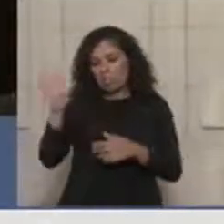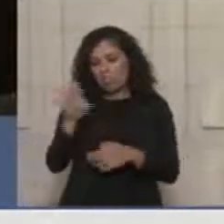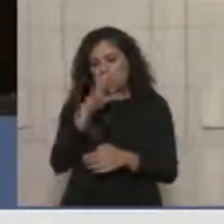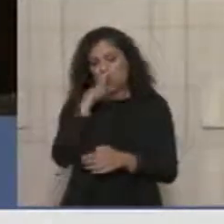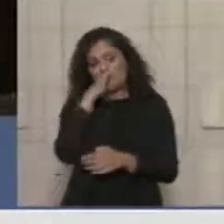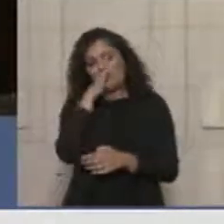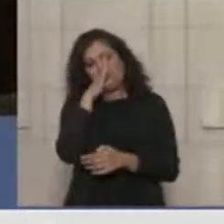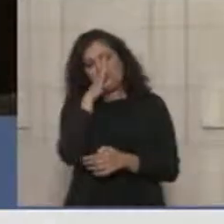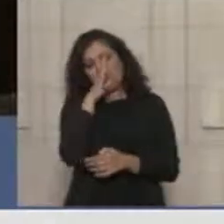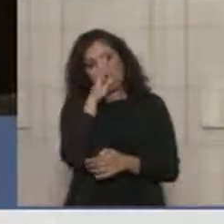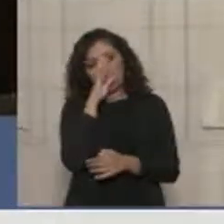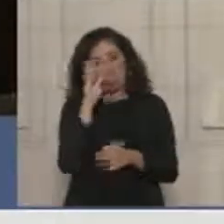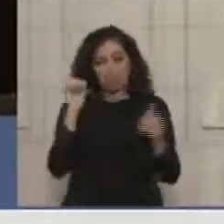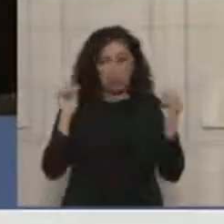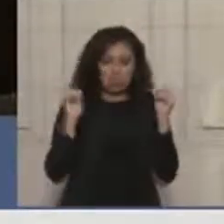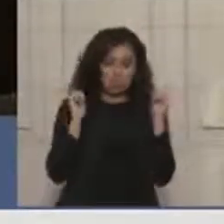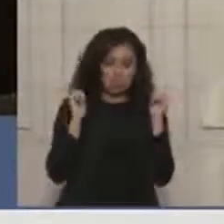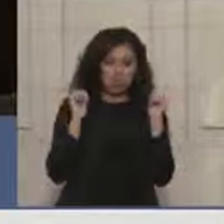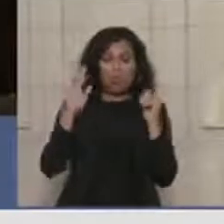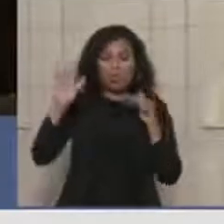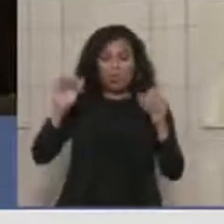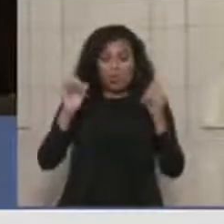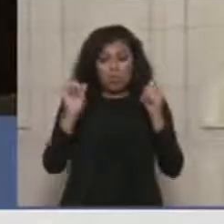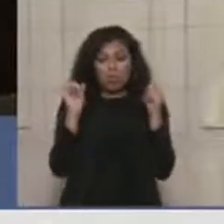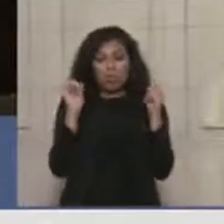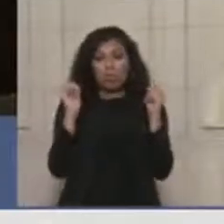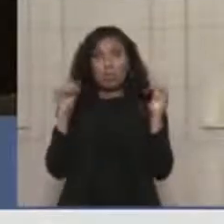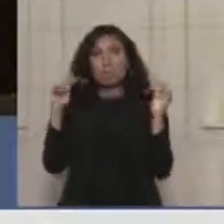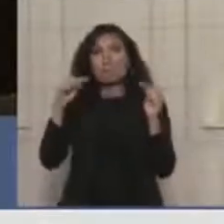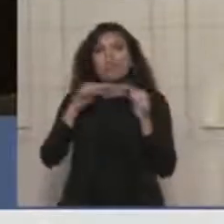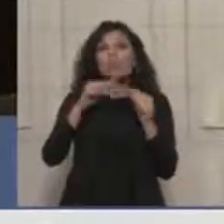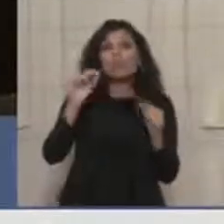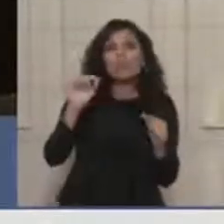mortal, uma omissão que gera morte.